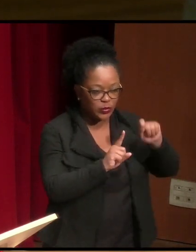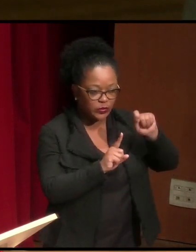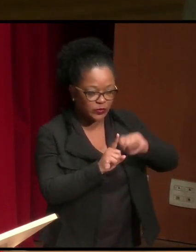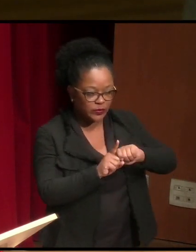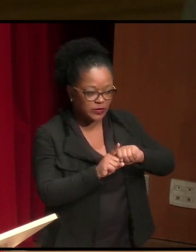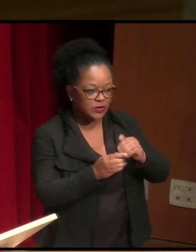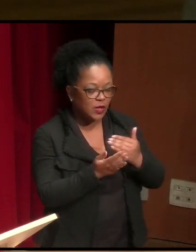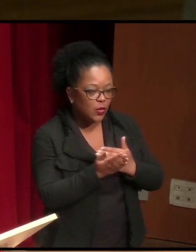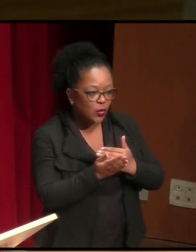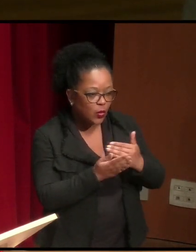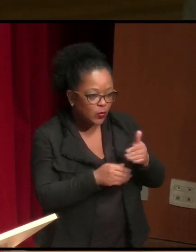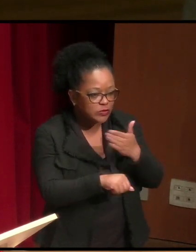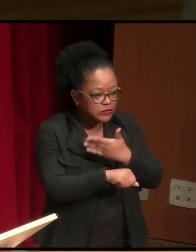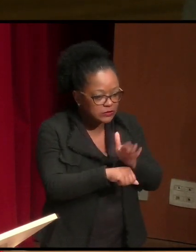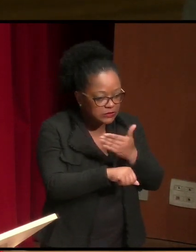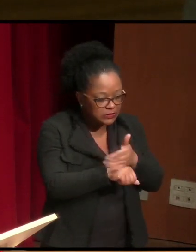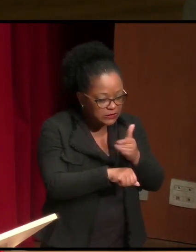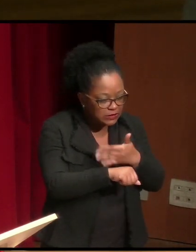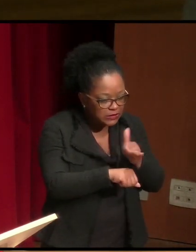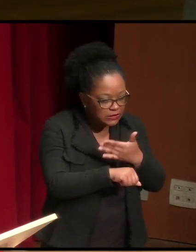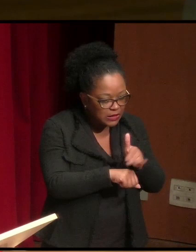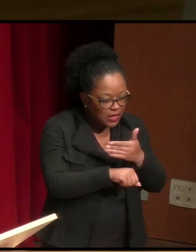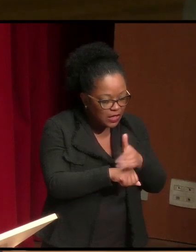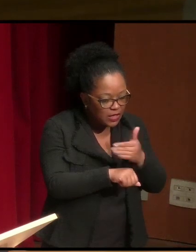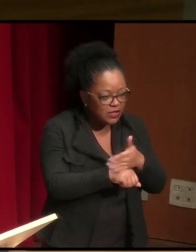chamado estimulação precoce.